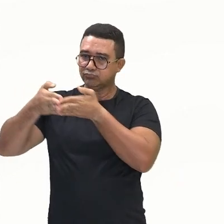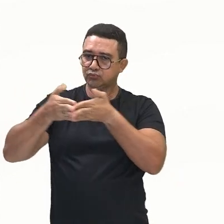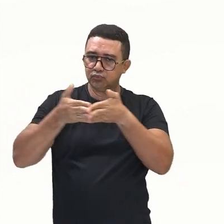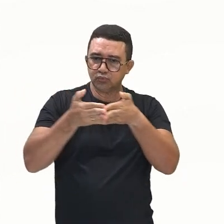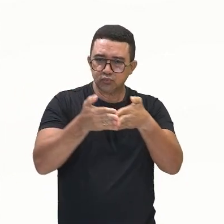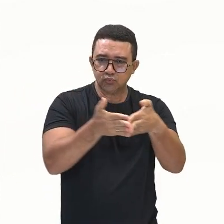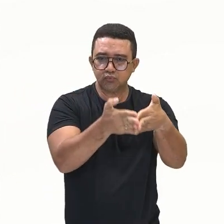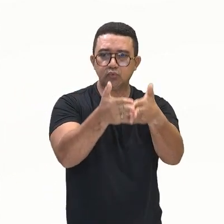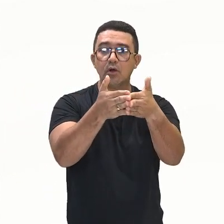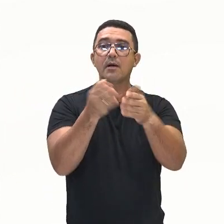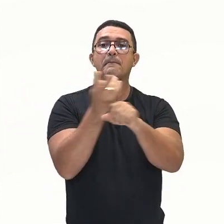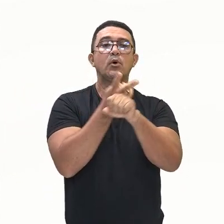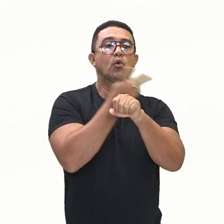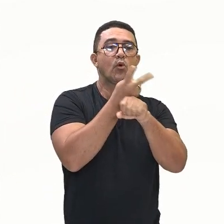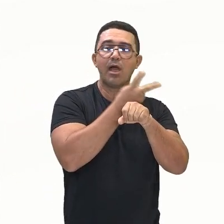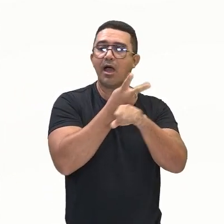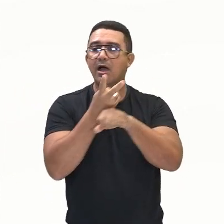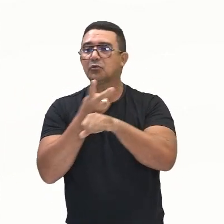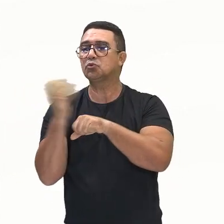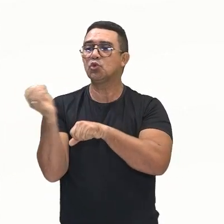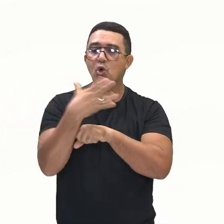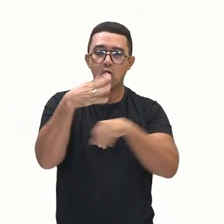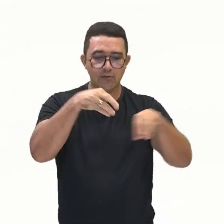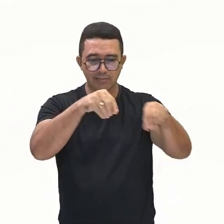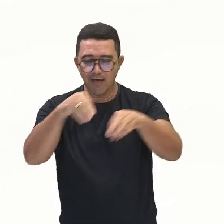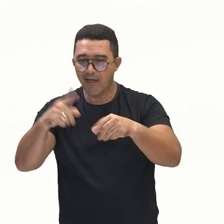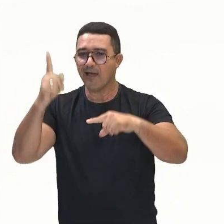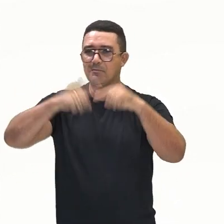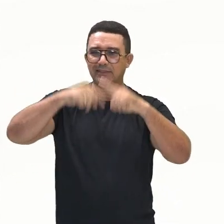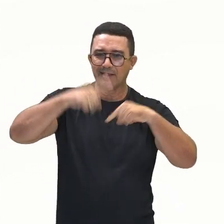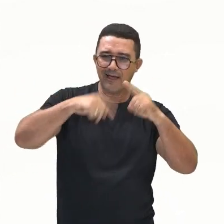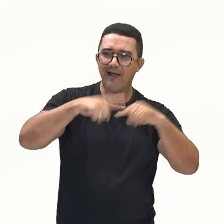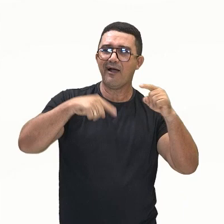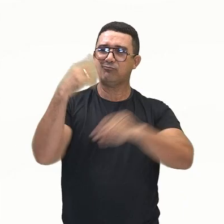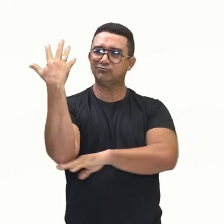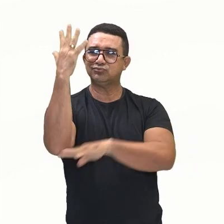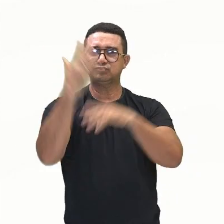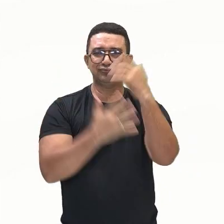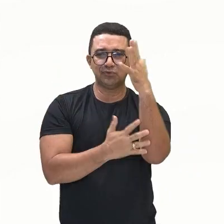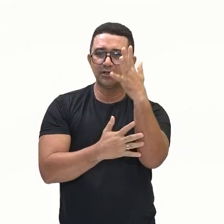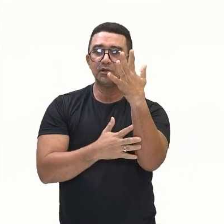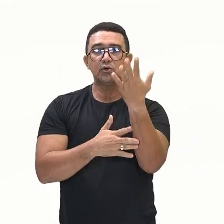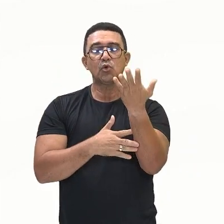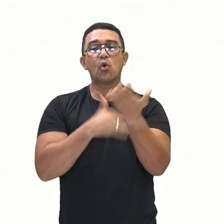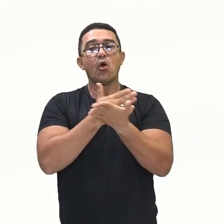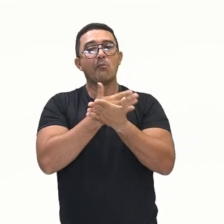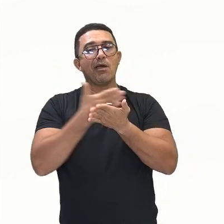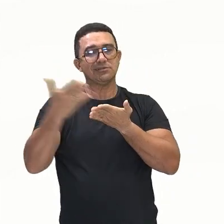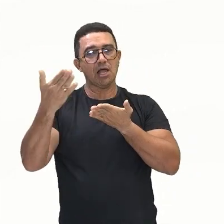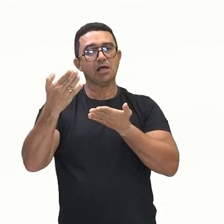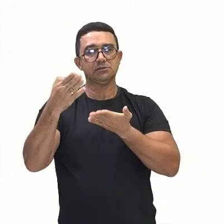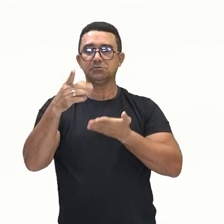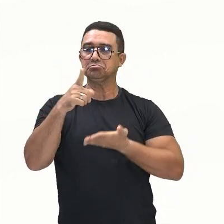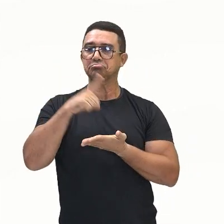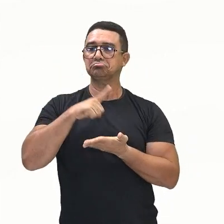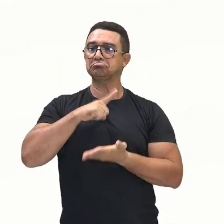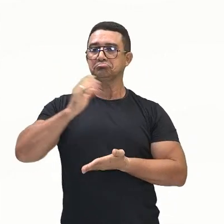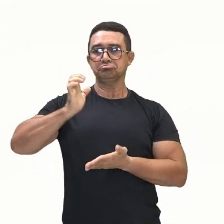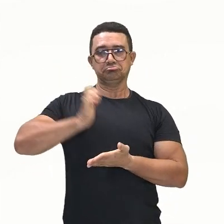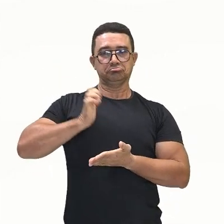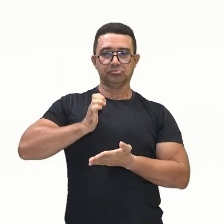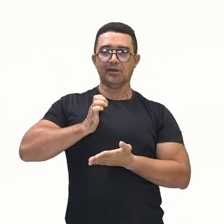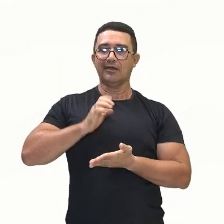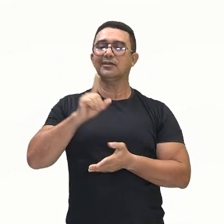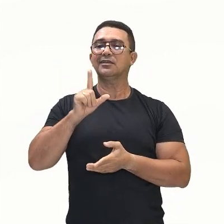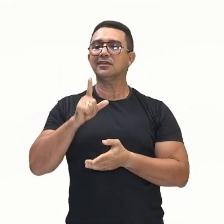novos territórios para descobrir novas fontes de matérias-primas para que eles pudessem enriquecer. E aí tem aquela história de ir para as Índias